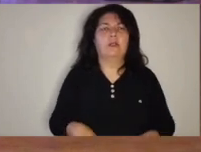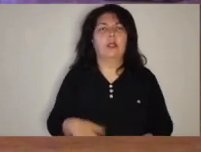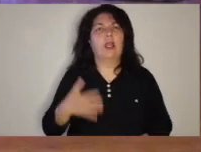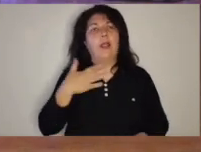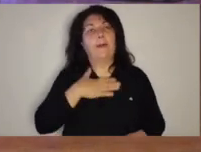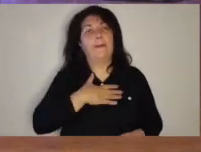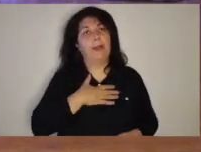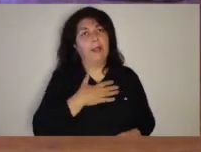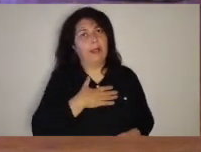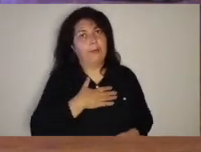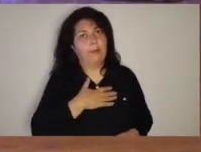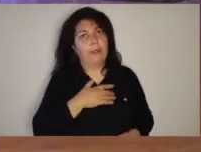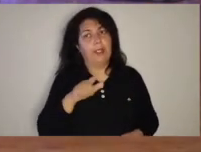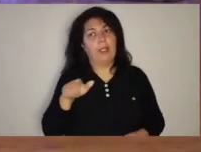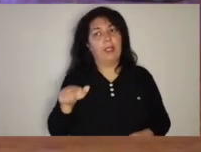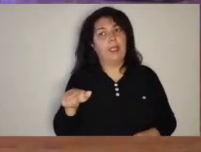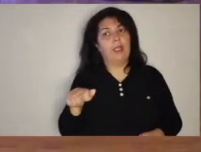quê?